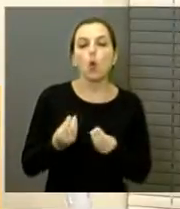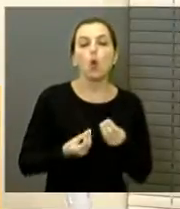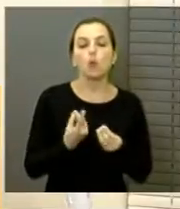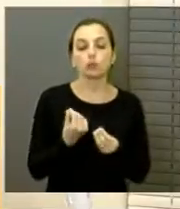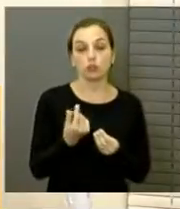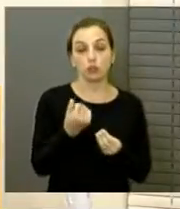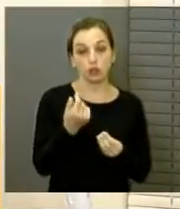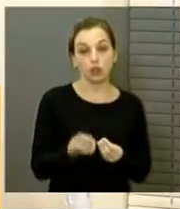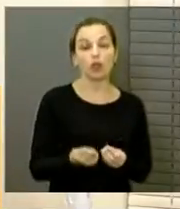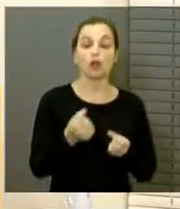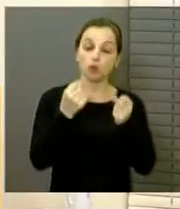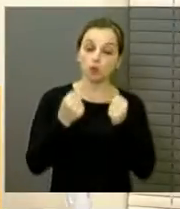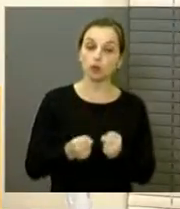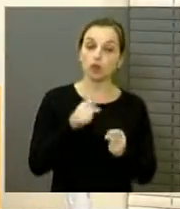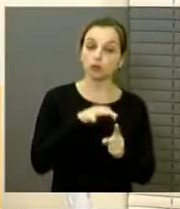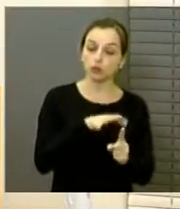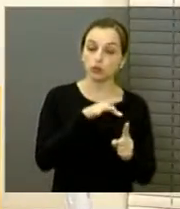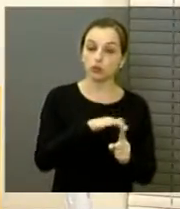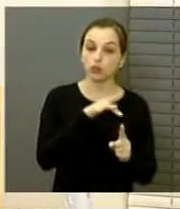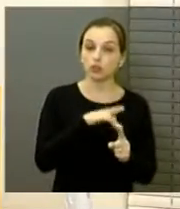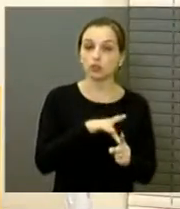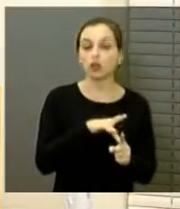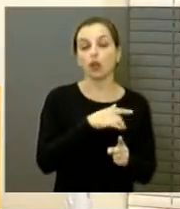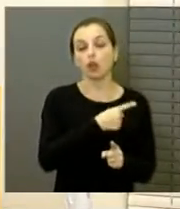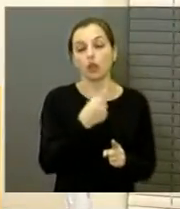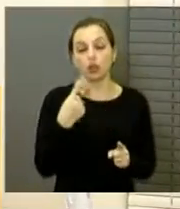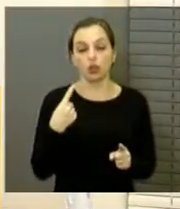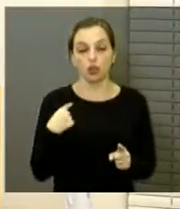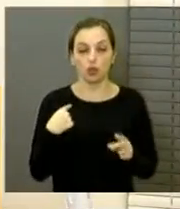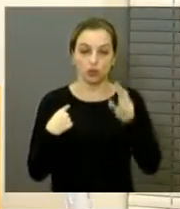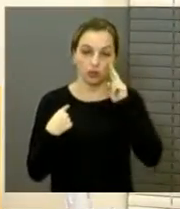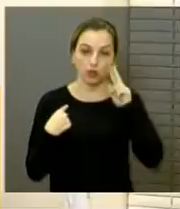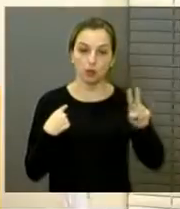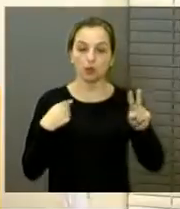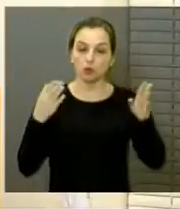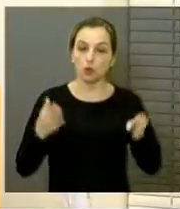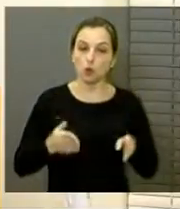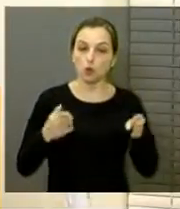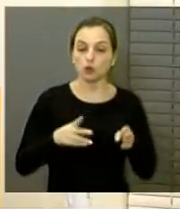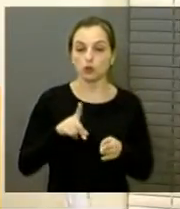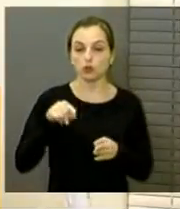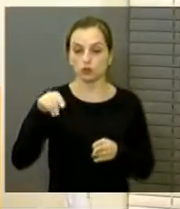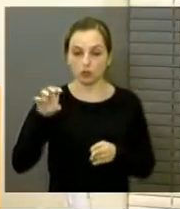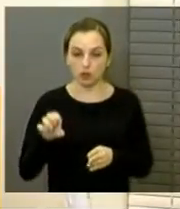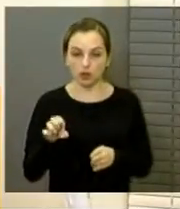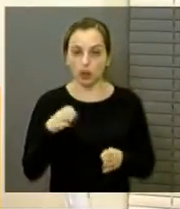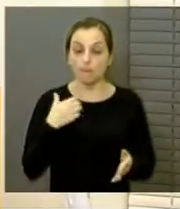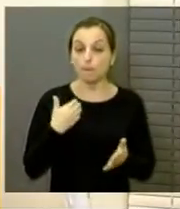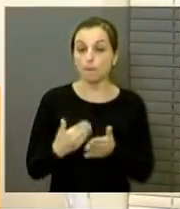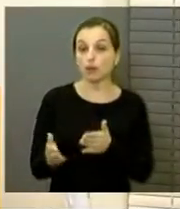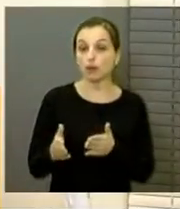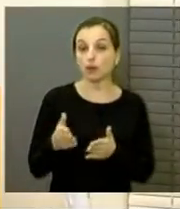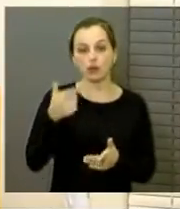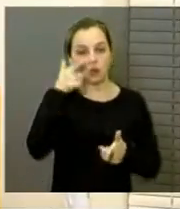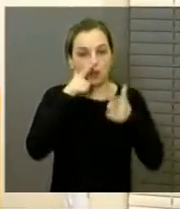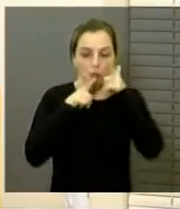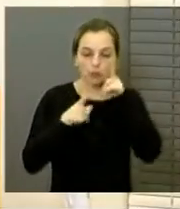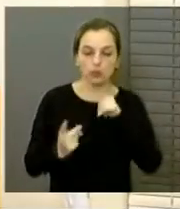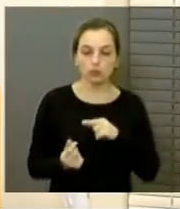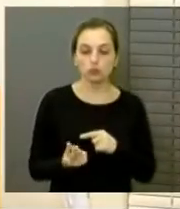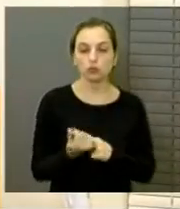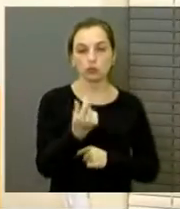que poderia afetar. E a gente nota hoje que o DAE perdeu não só a capacidade de